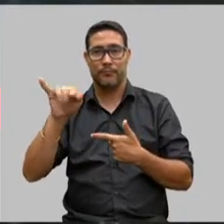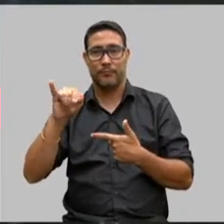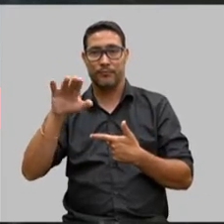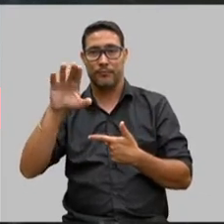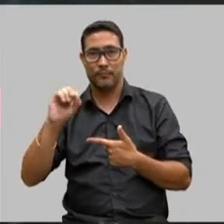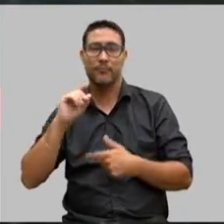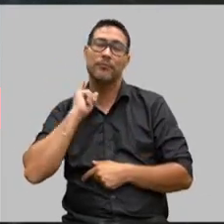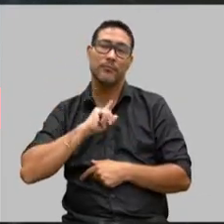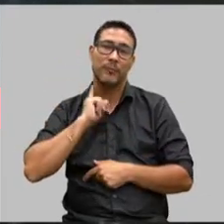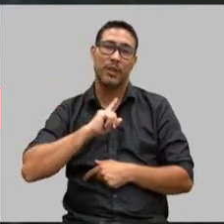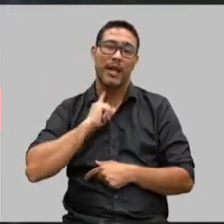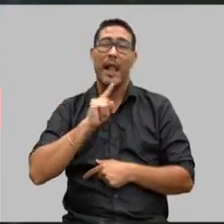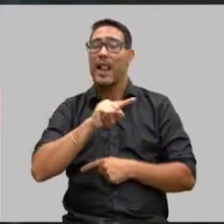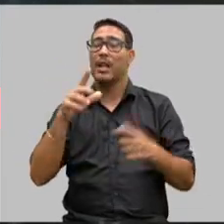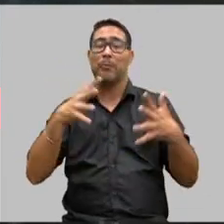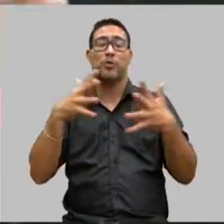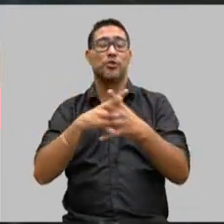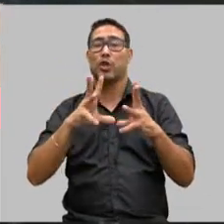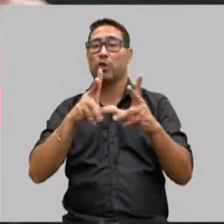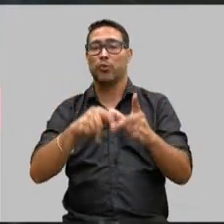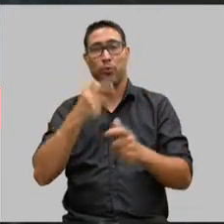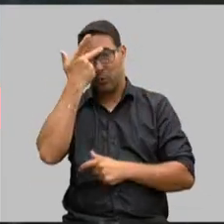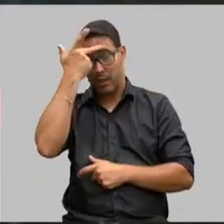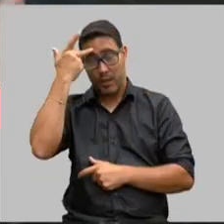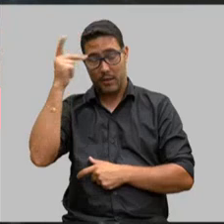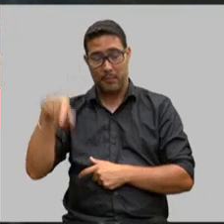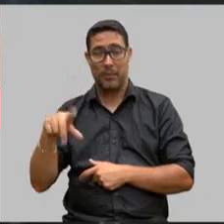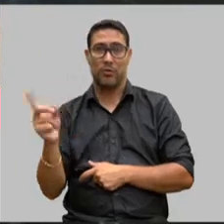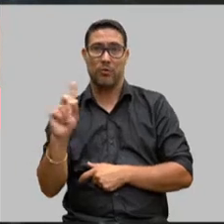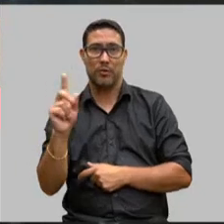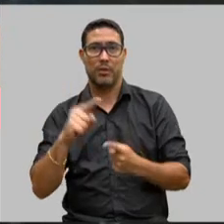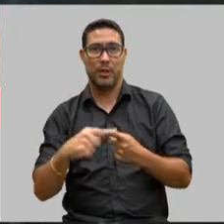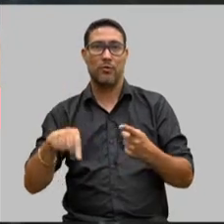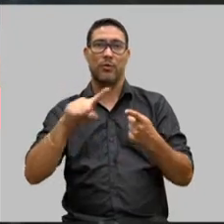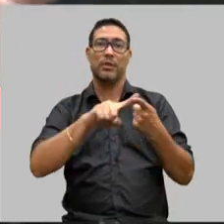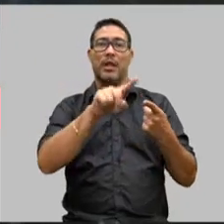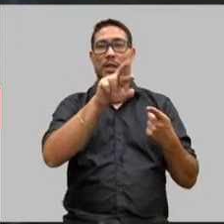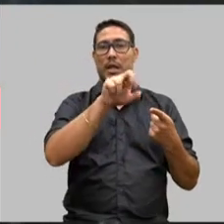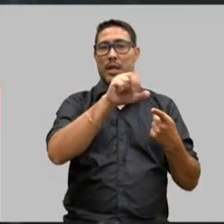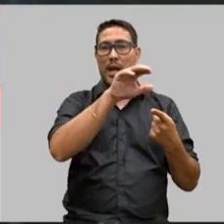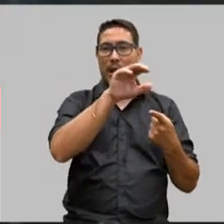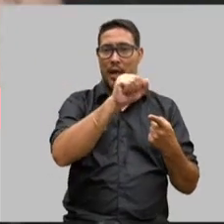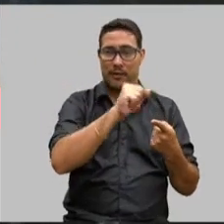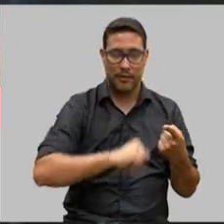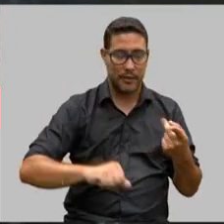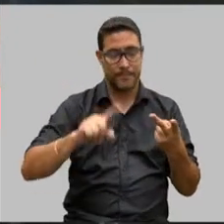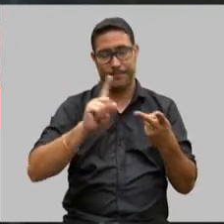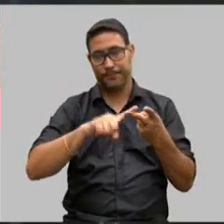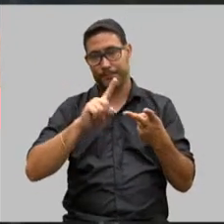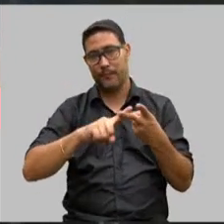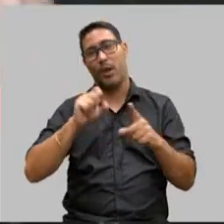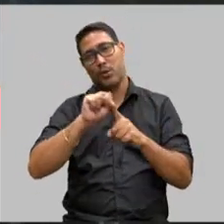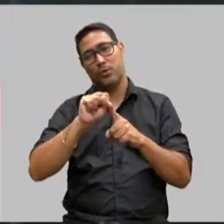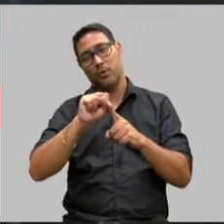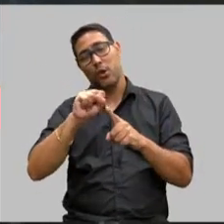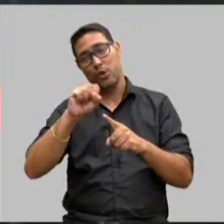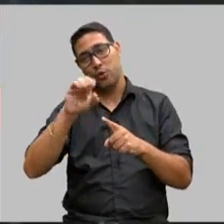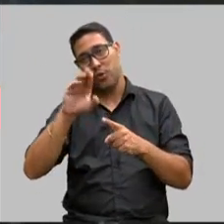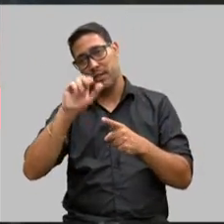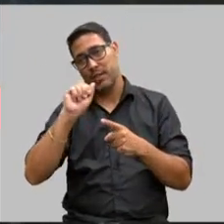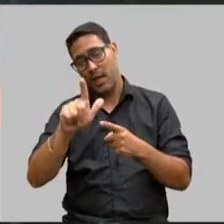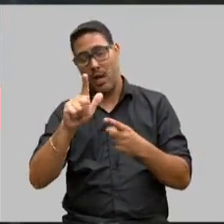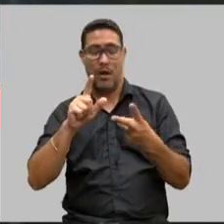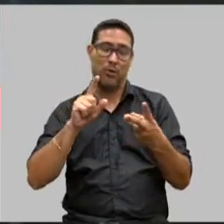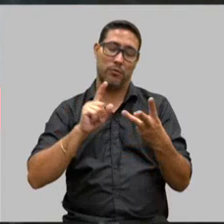pessoas de forma igual. Tem um recorte de raça, tem um recorte social, tem um recorte